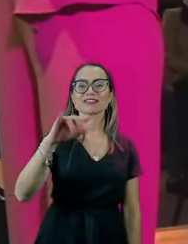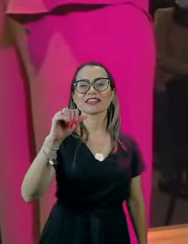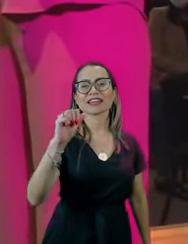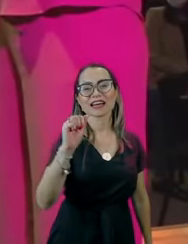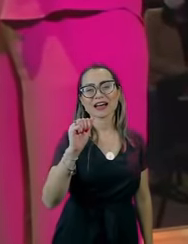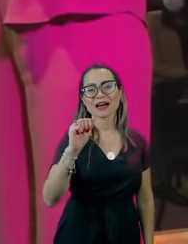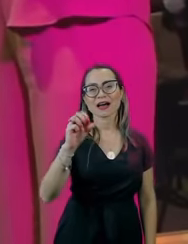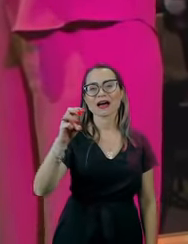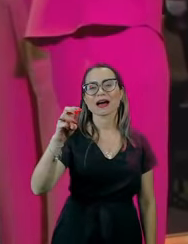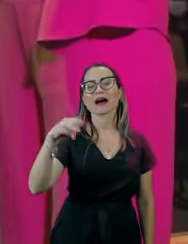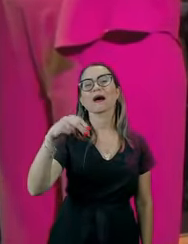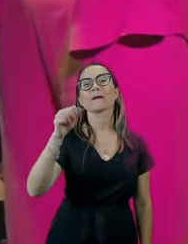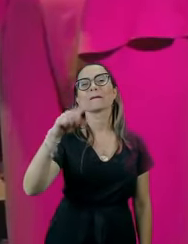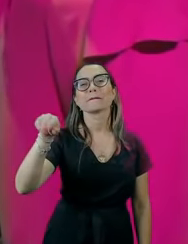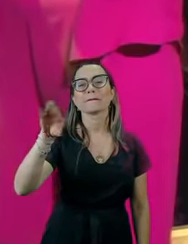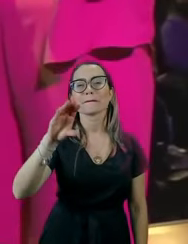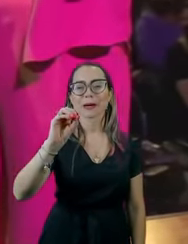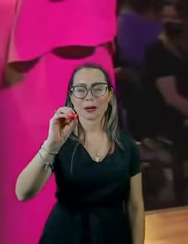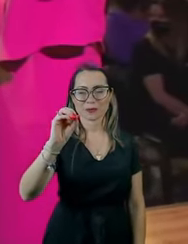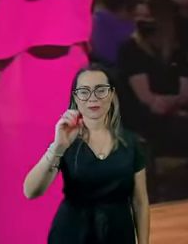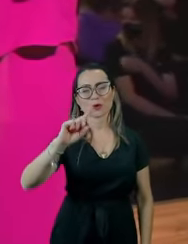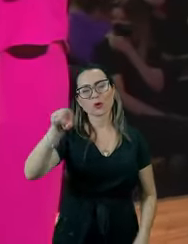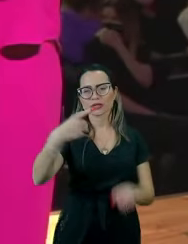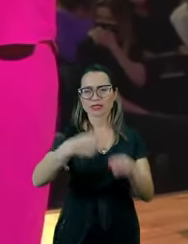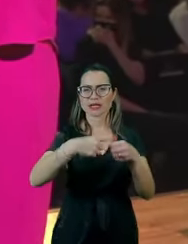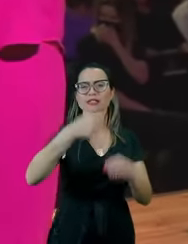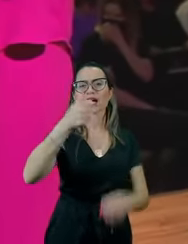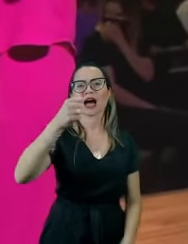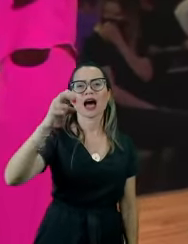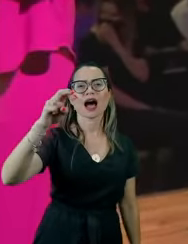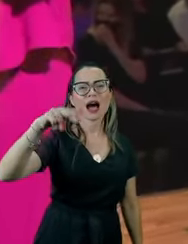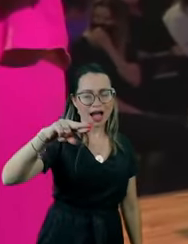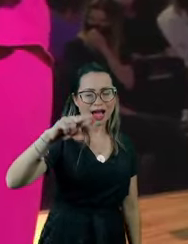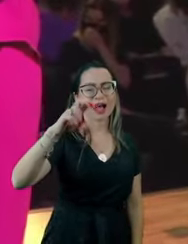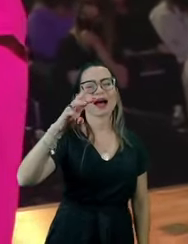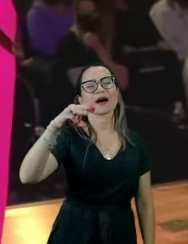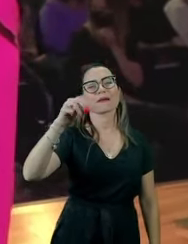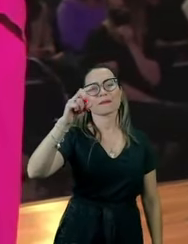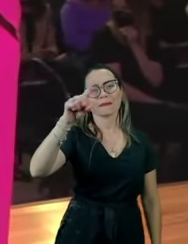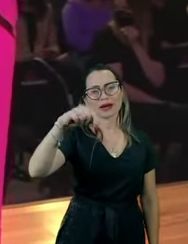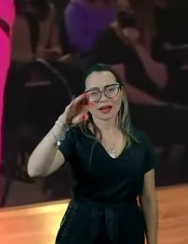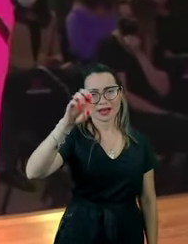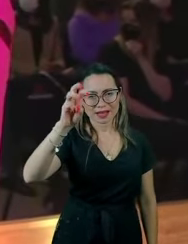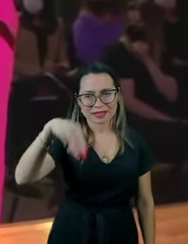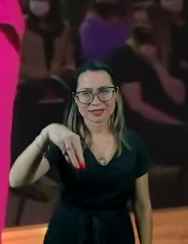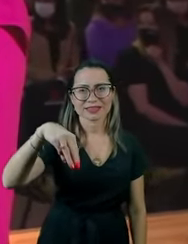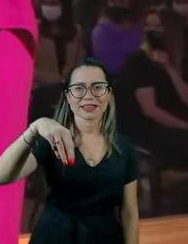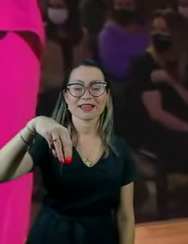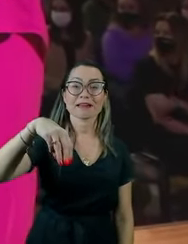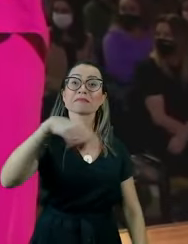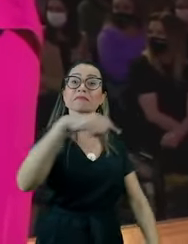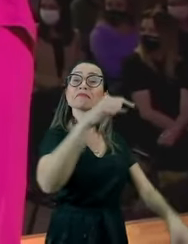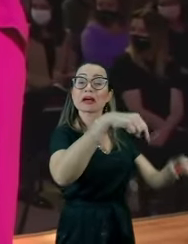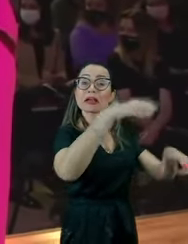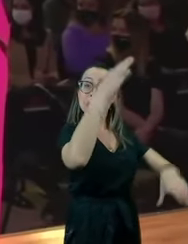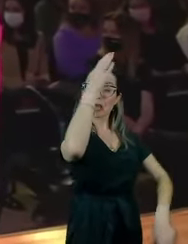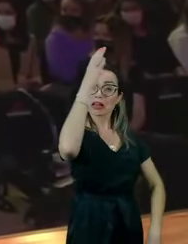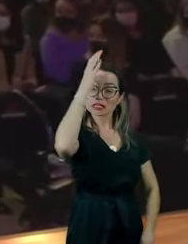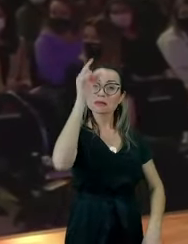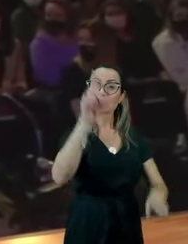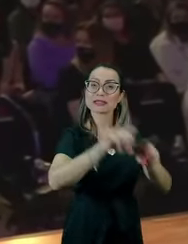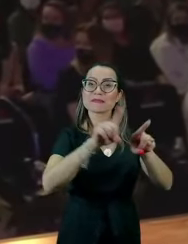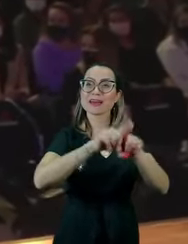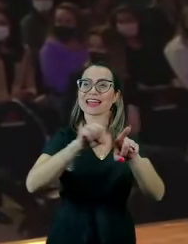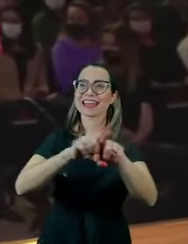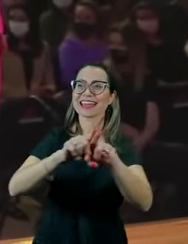Armazém, também? Aqui. As criciúmenses sempre sentam aqui, gente. O que é? Eu sempre